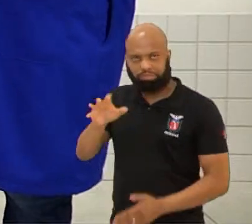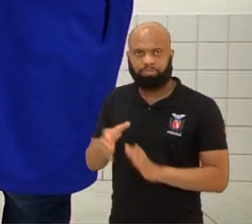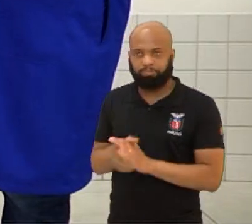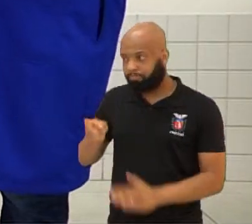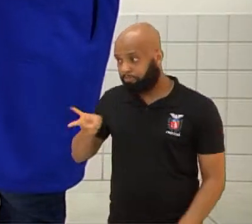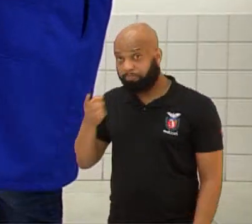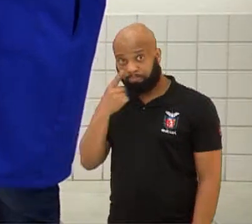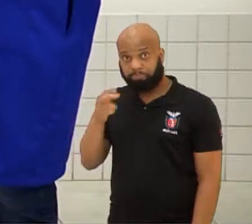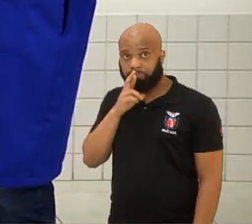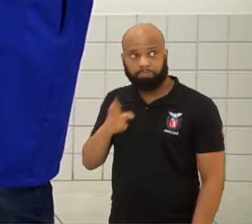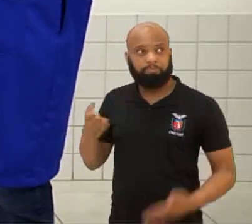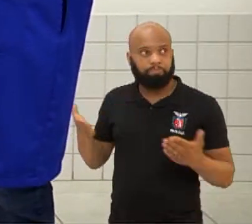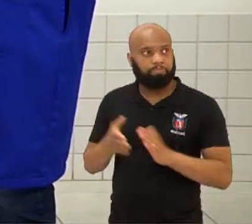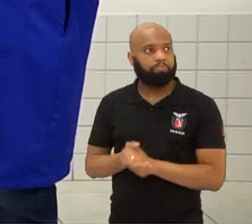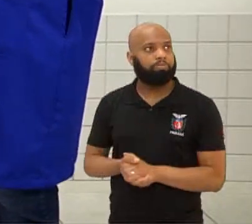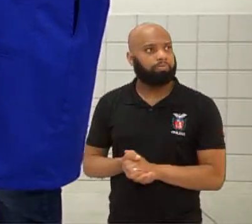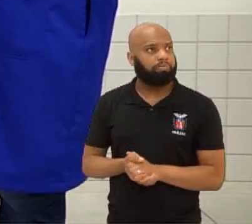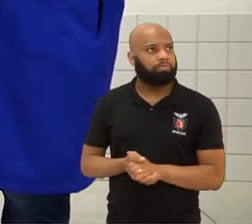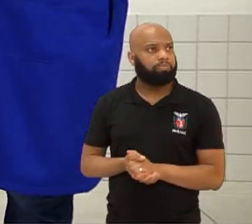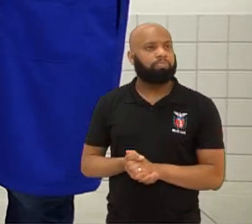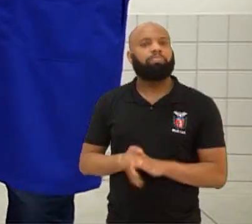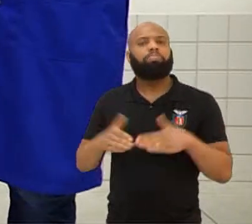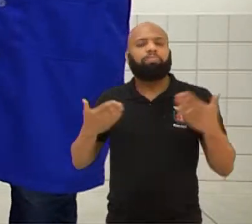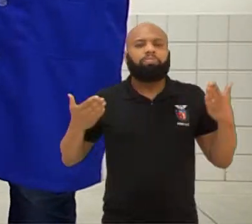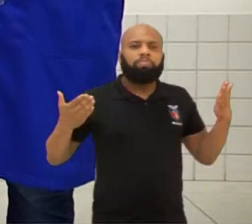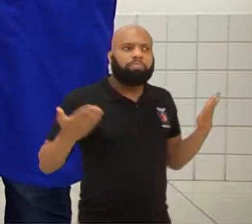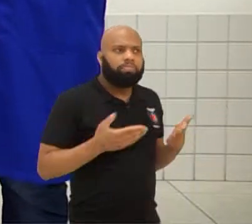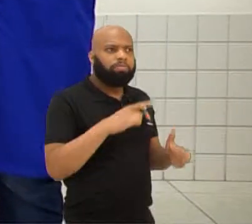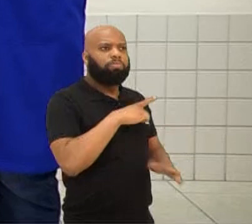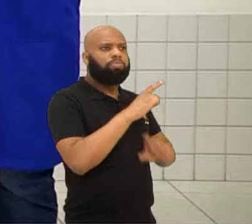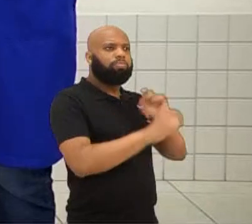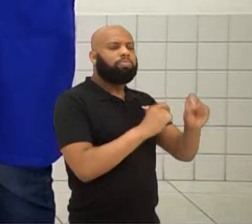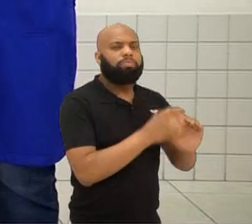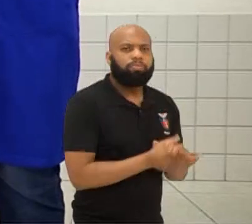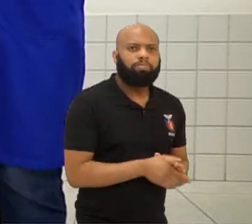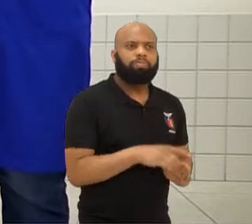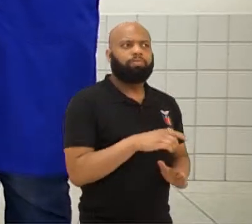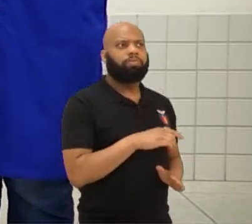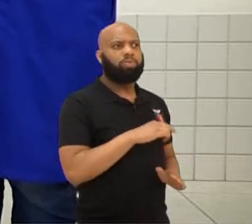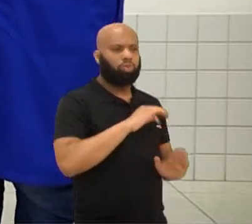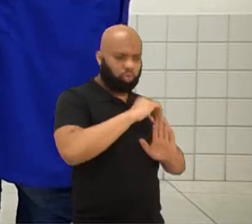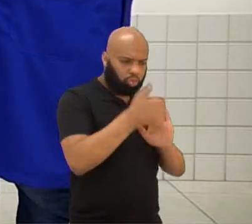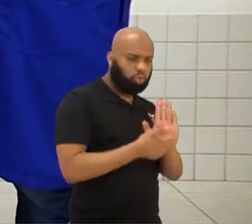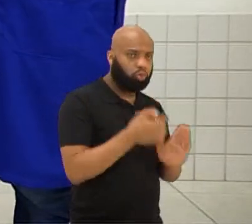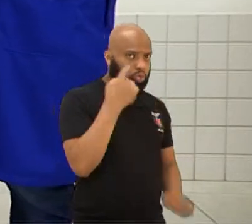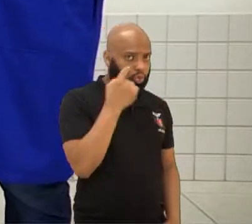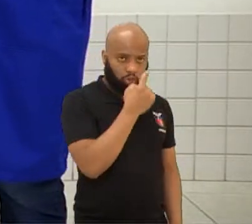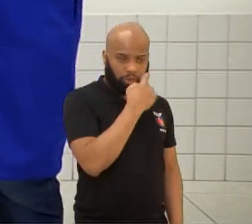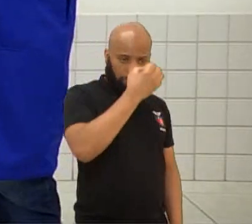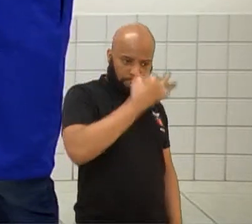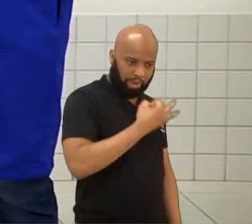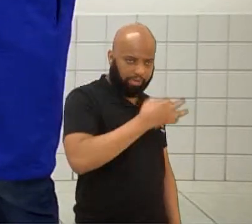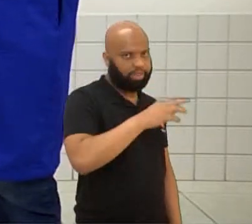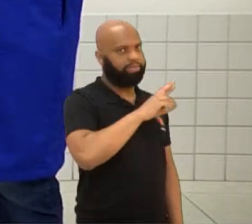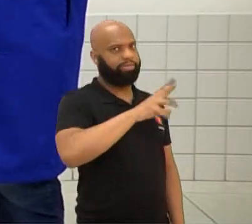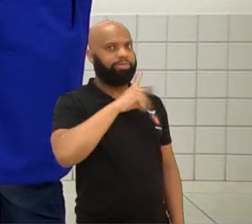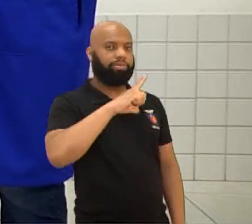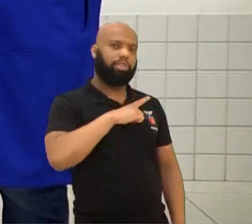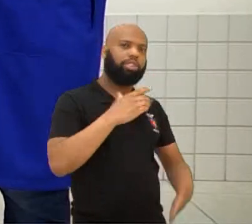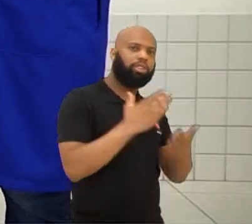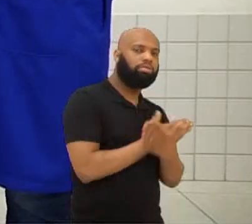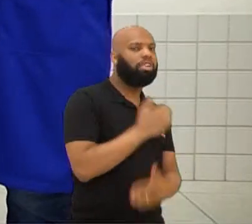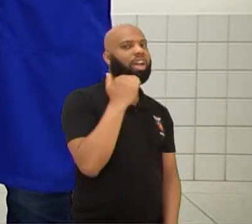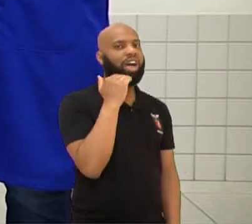professor? Vamos? Bom, sim, pessoal, temos também, nem todos os olhos são perfeitos, então existem alguns defeitos. Então,